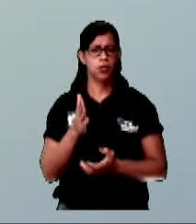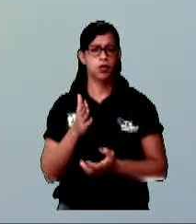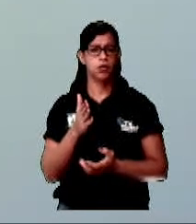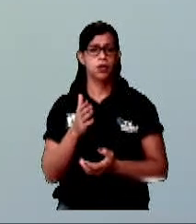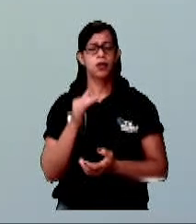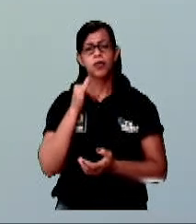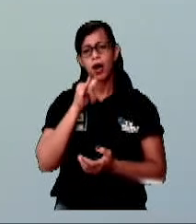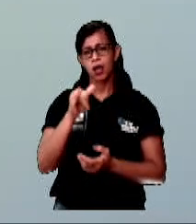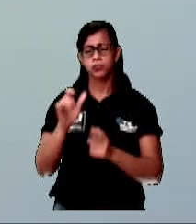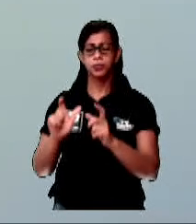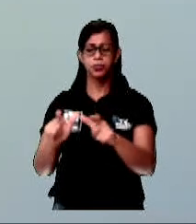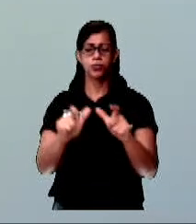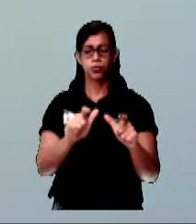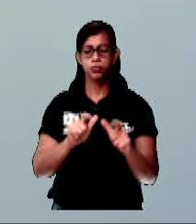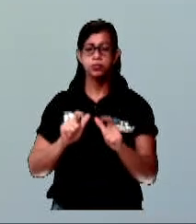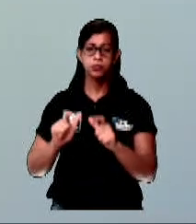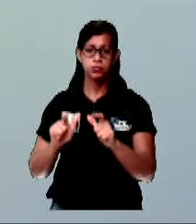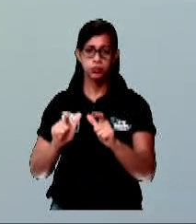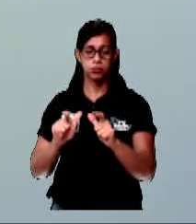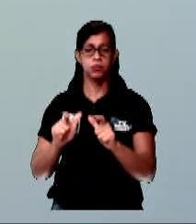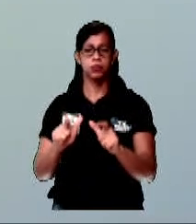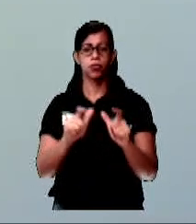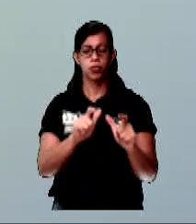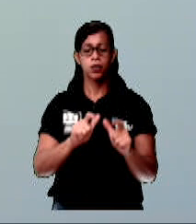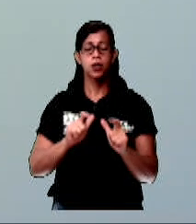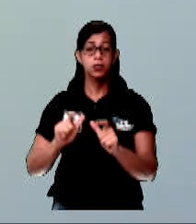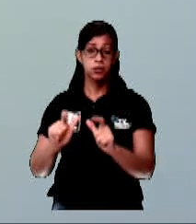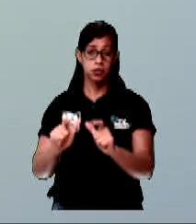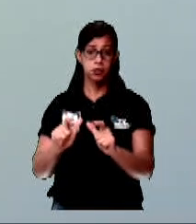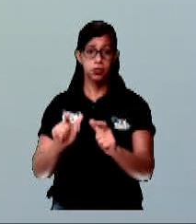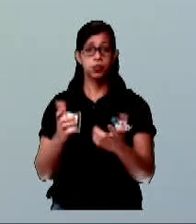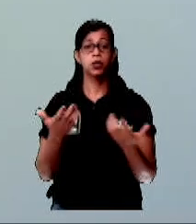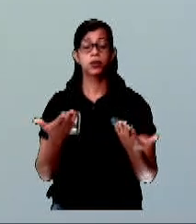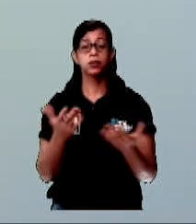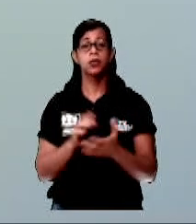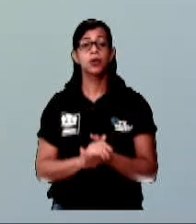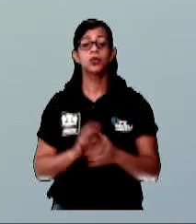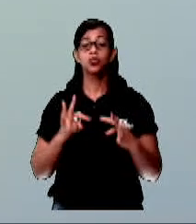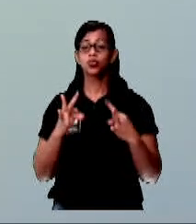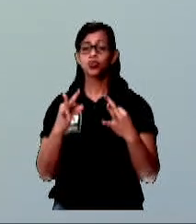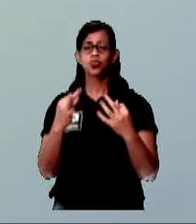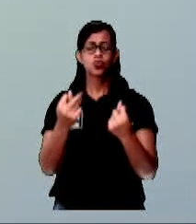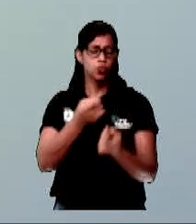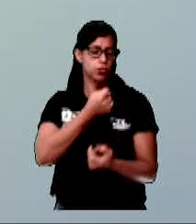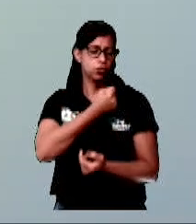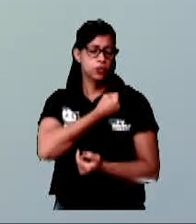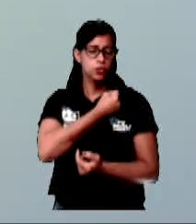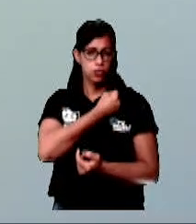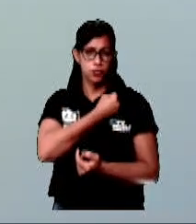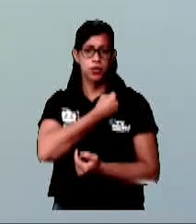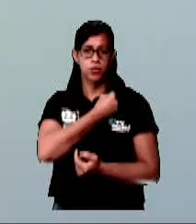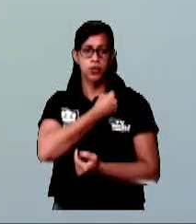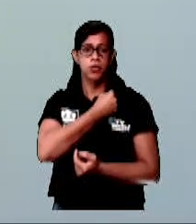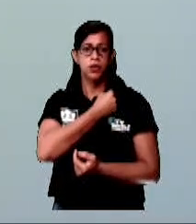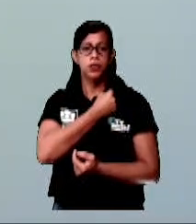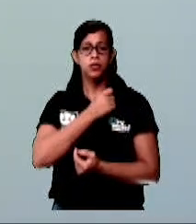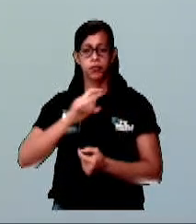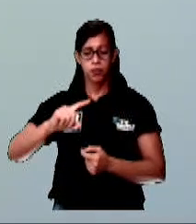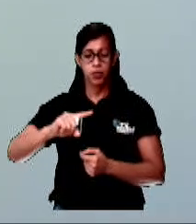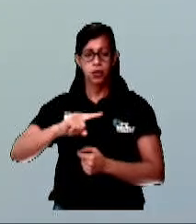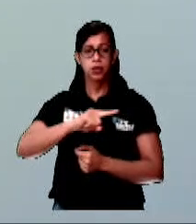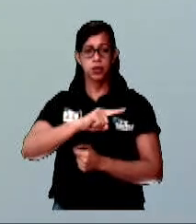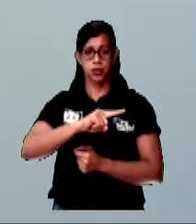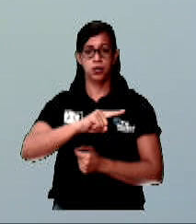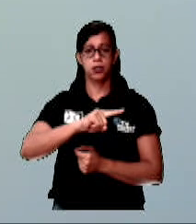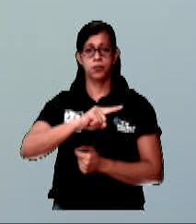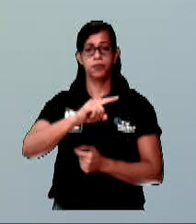localização através do centro, todo mundo que for para a direita, né? Todo número que for para a direita do X, ele é positivo.